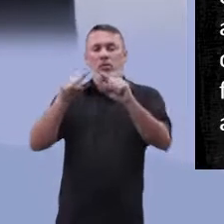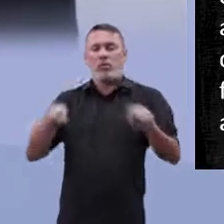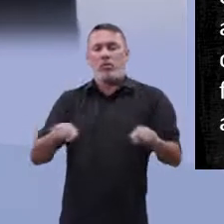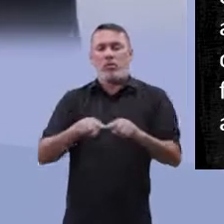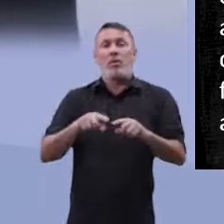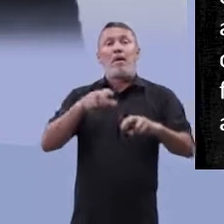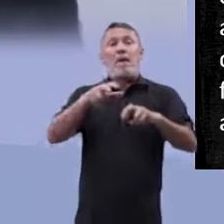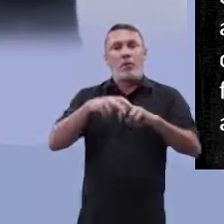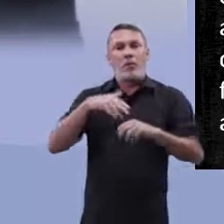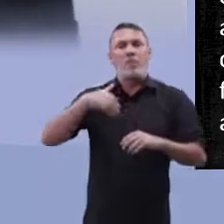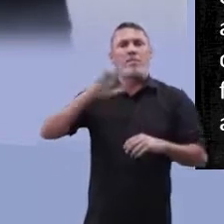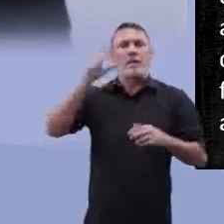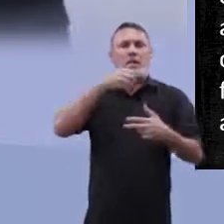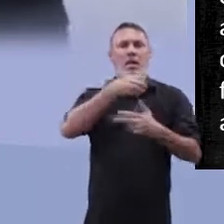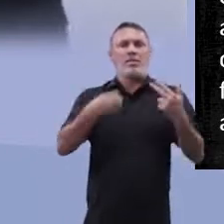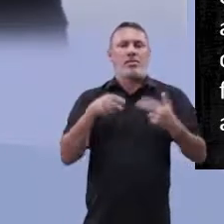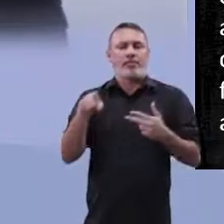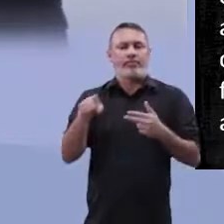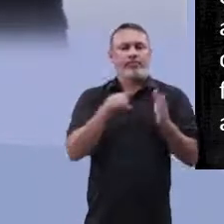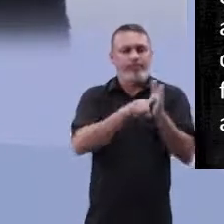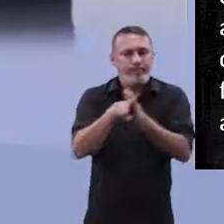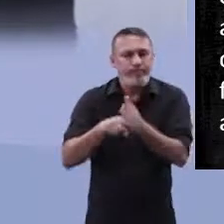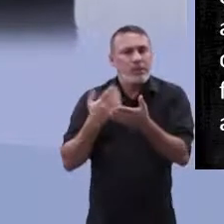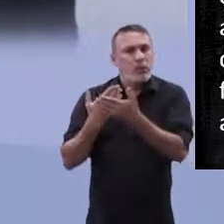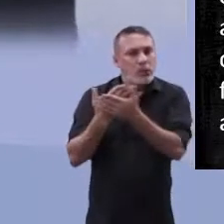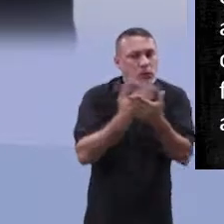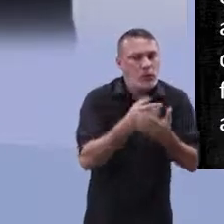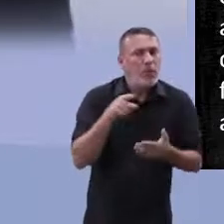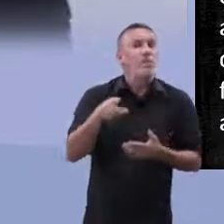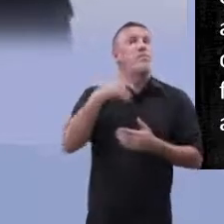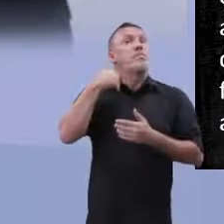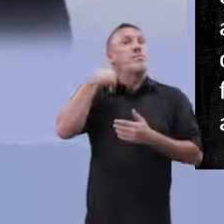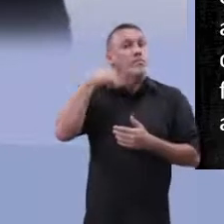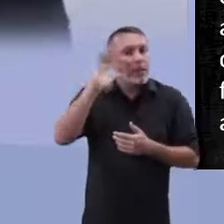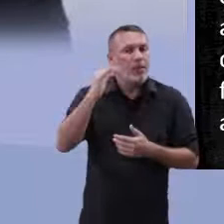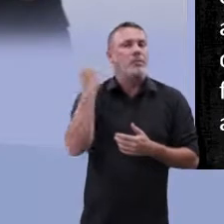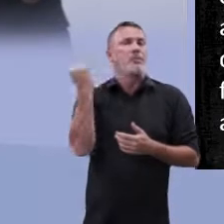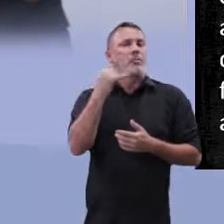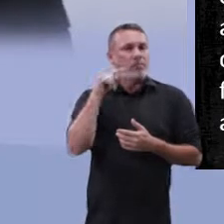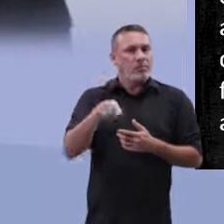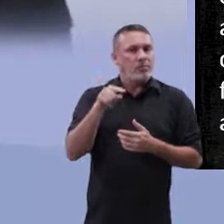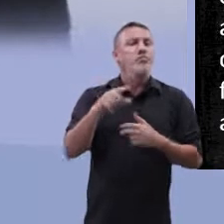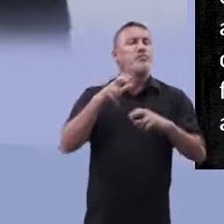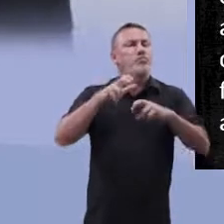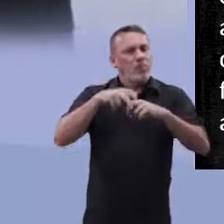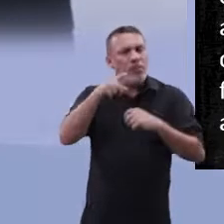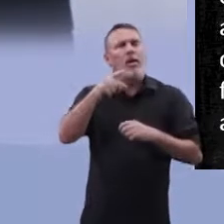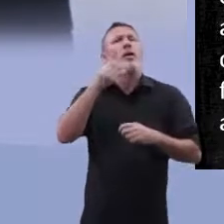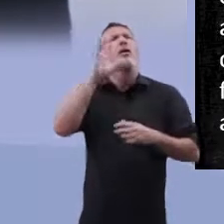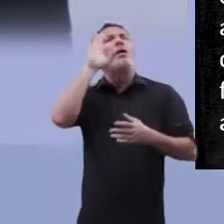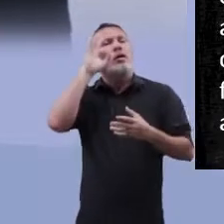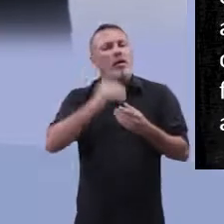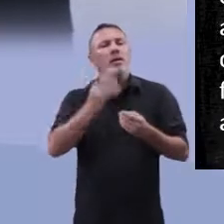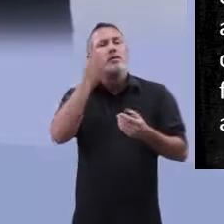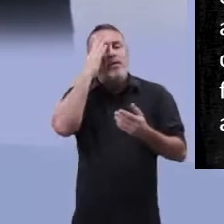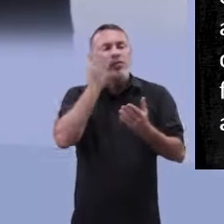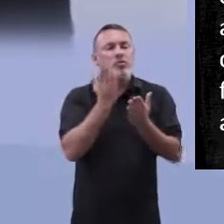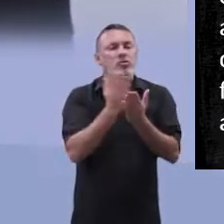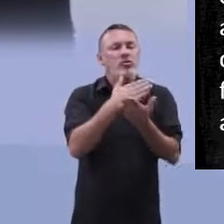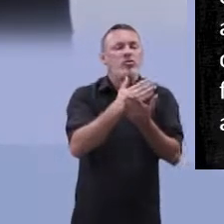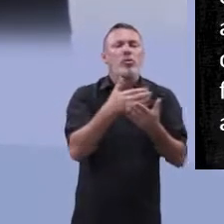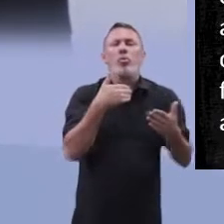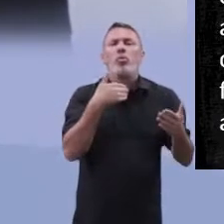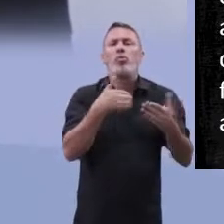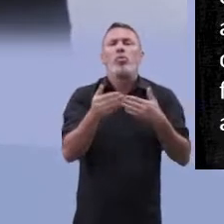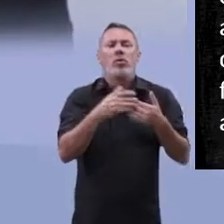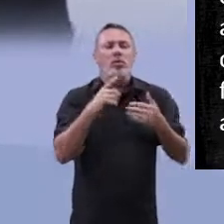triângulo. Por isso que ele é tão estudado. Por isso que ele é tão importante, o triângulo, porque você